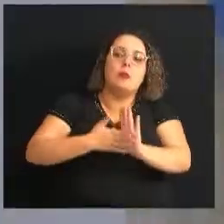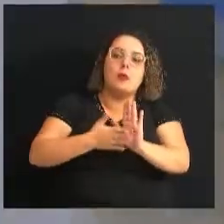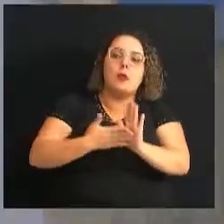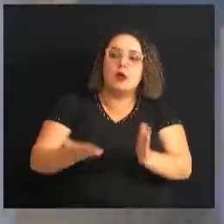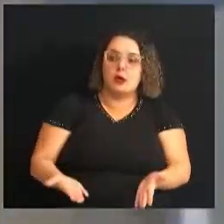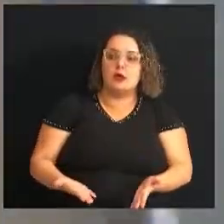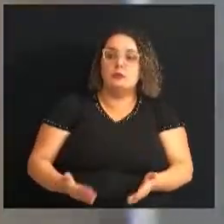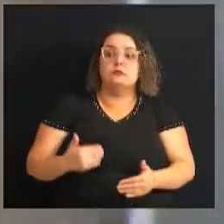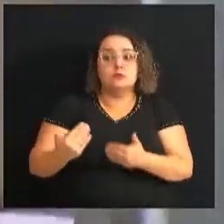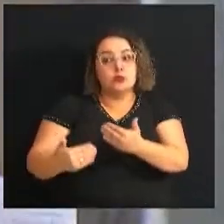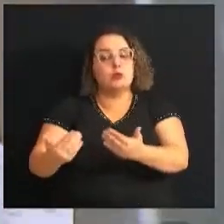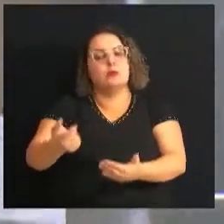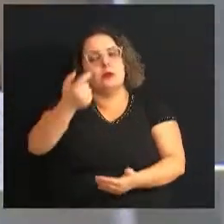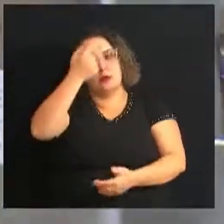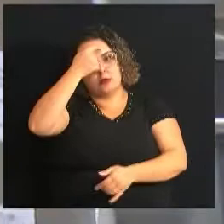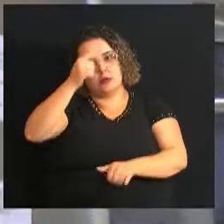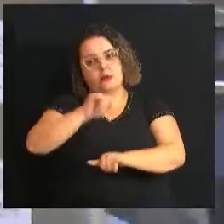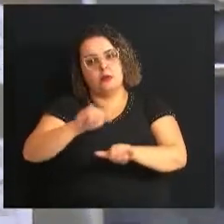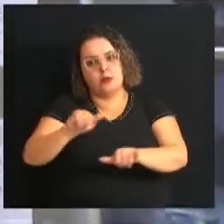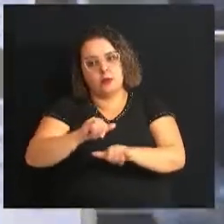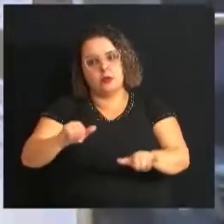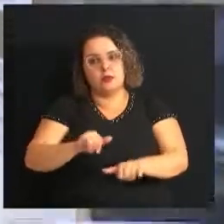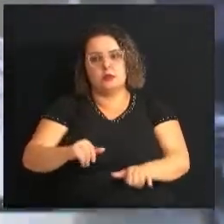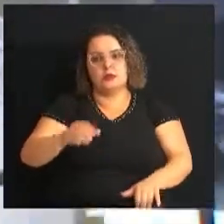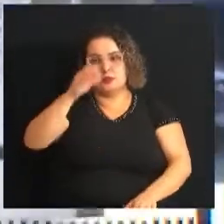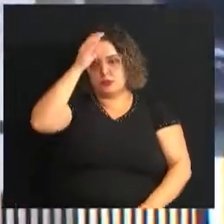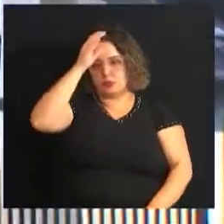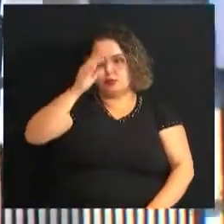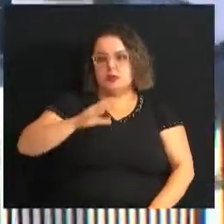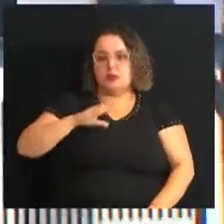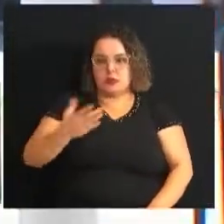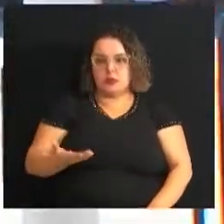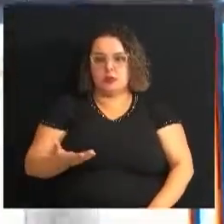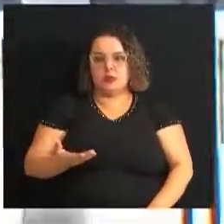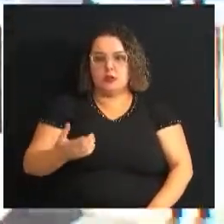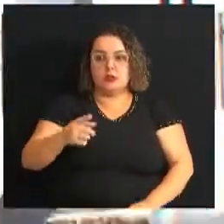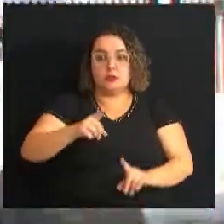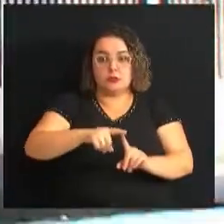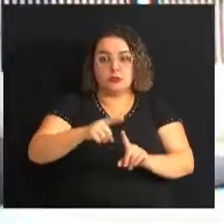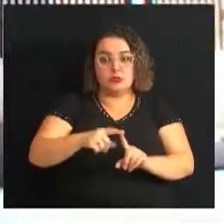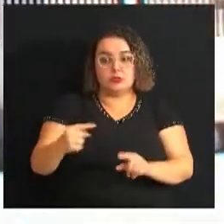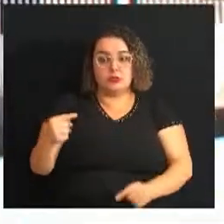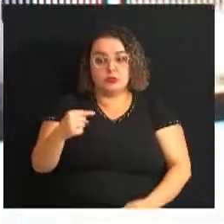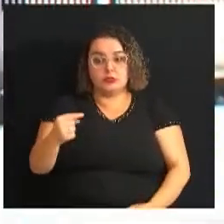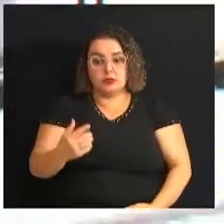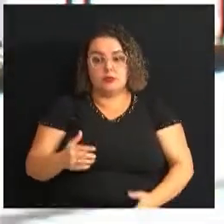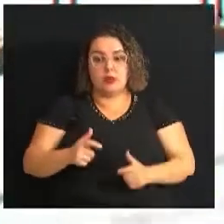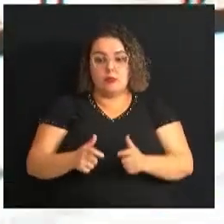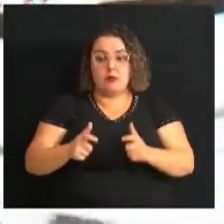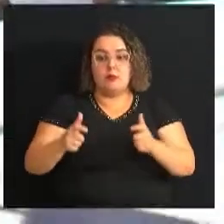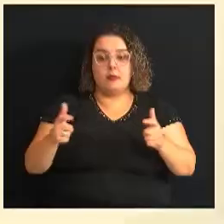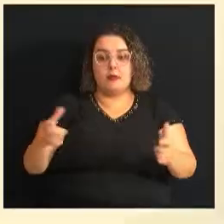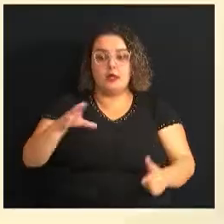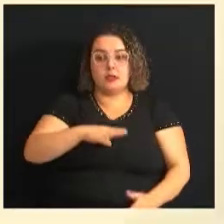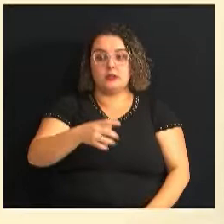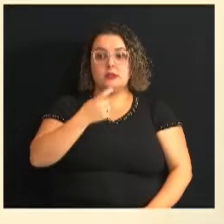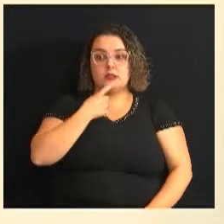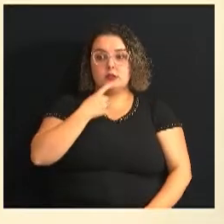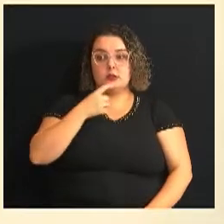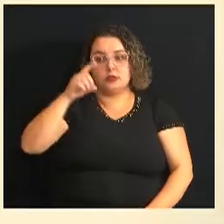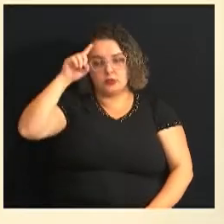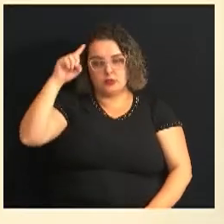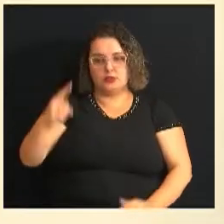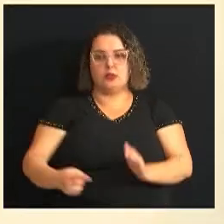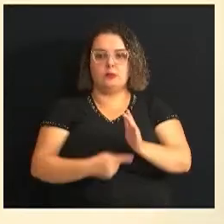para a conscientização dos cidadãos em relação a esse tipo de atitude negativa que vem crescendo em Campinas. No dia 1º de maio